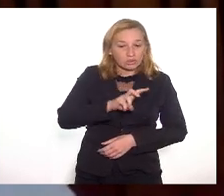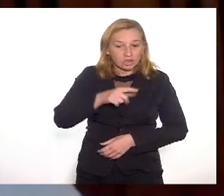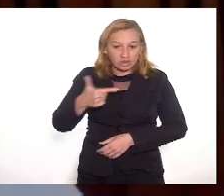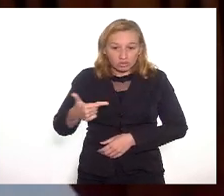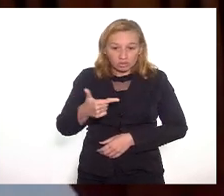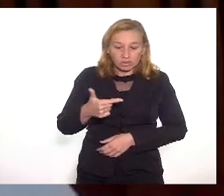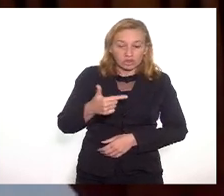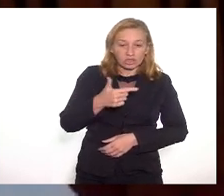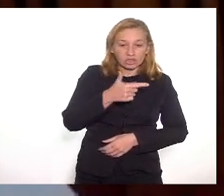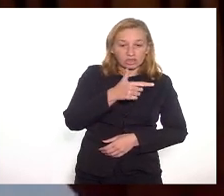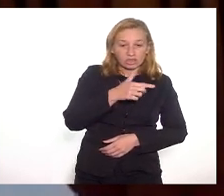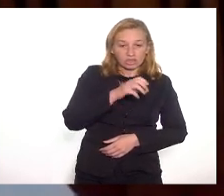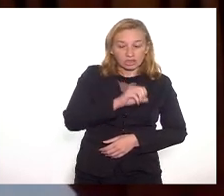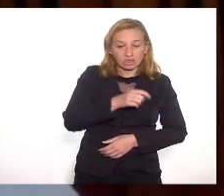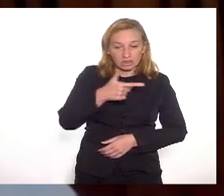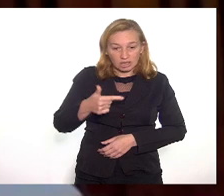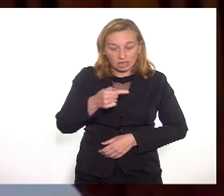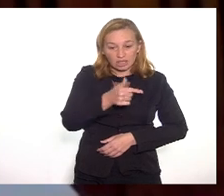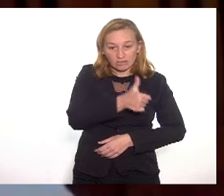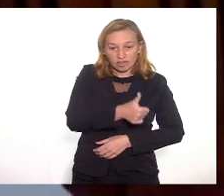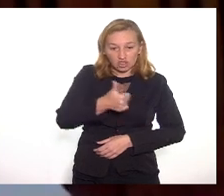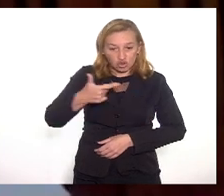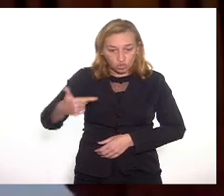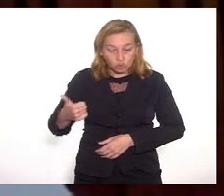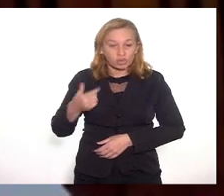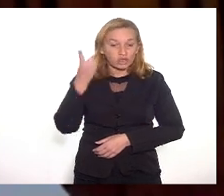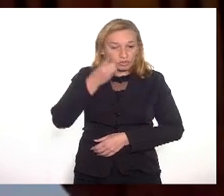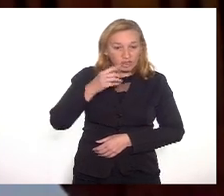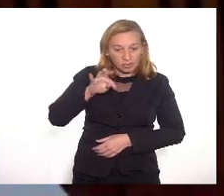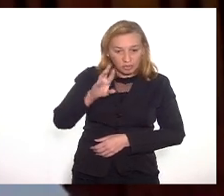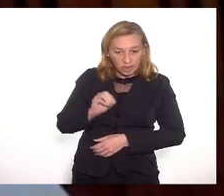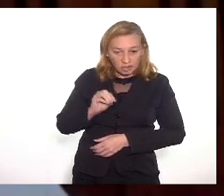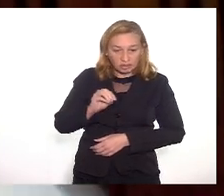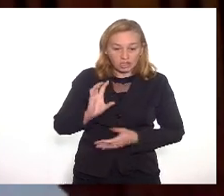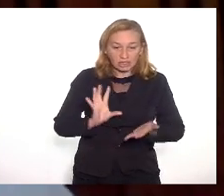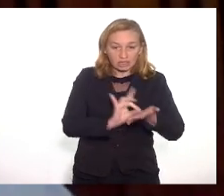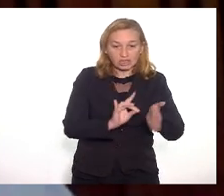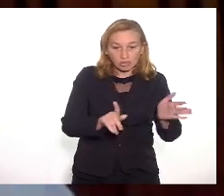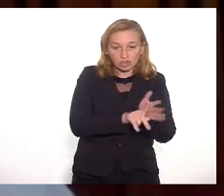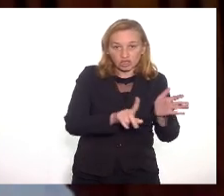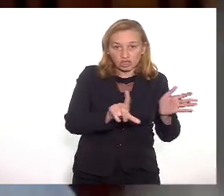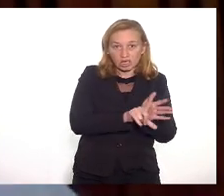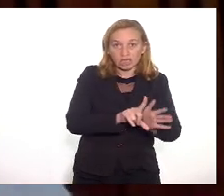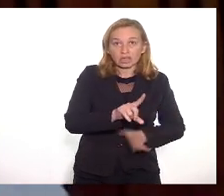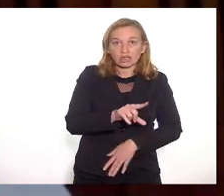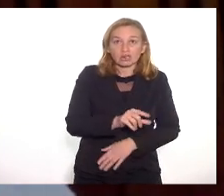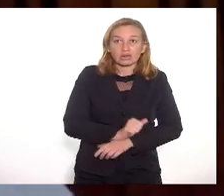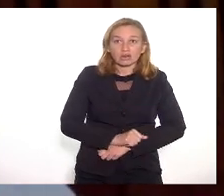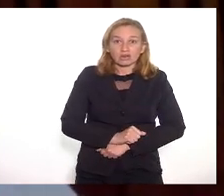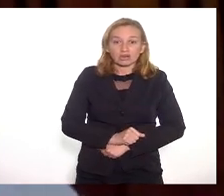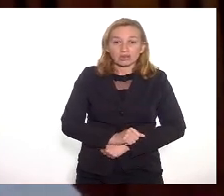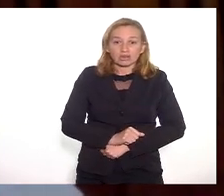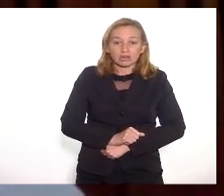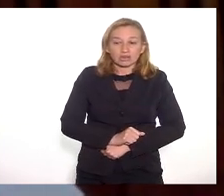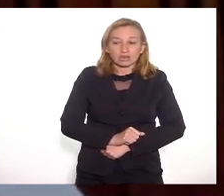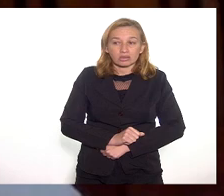de 21, autoria, deputado Bebeto. Parecer pela anexação ao projeto de lei